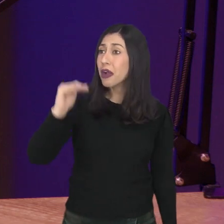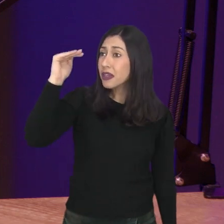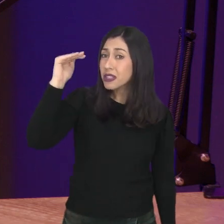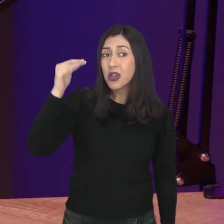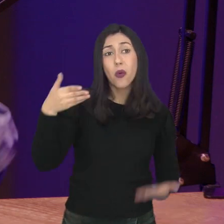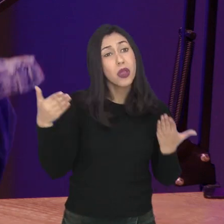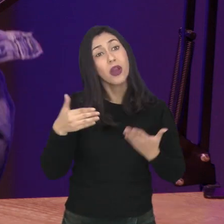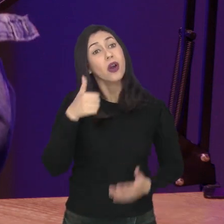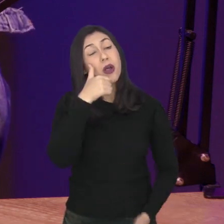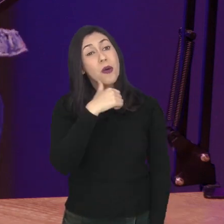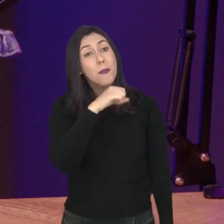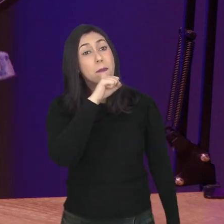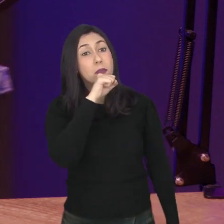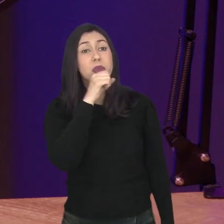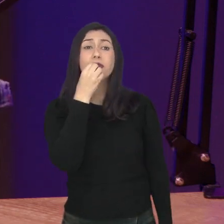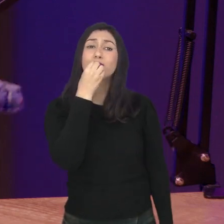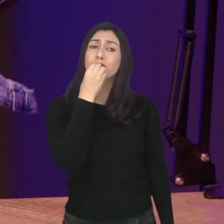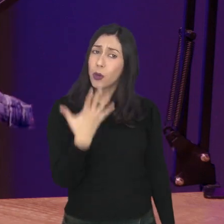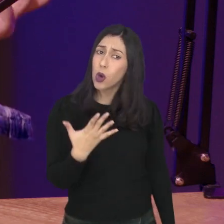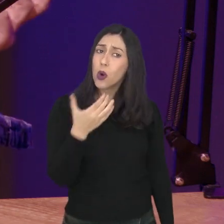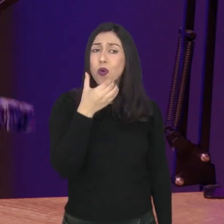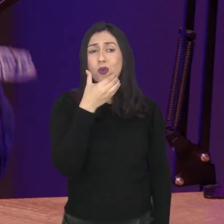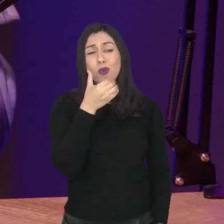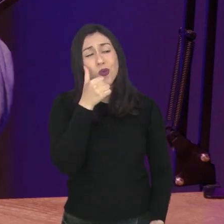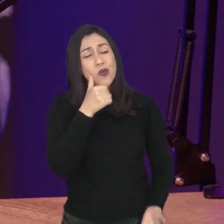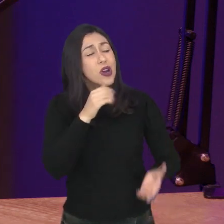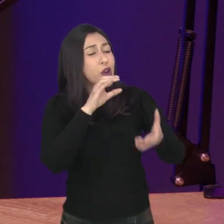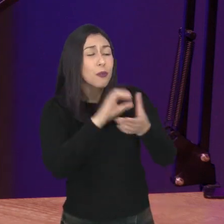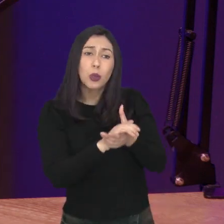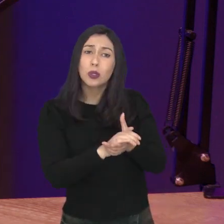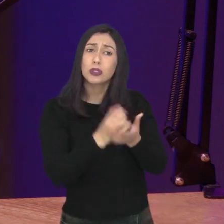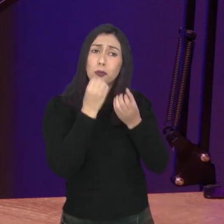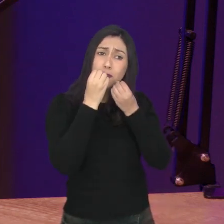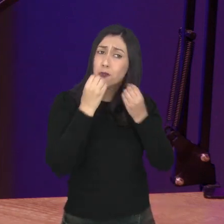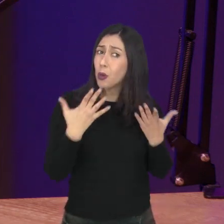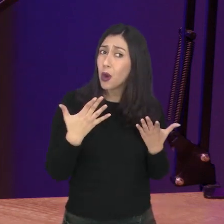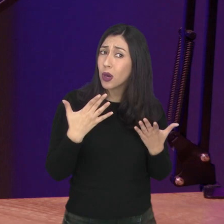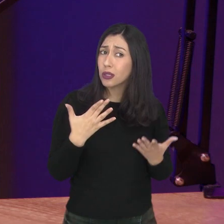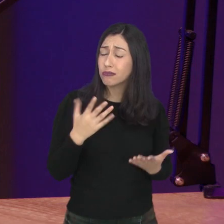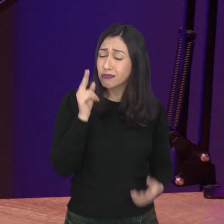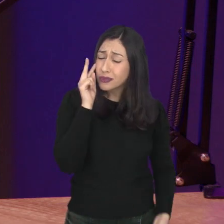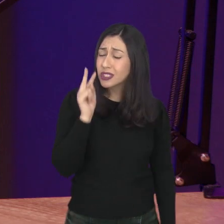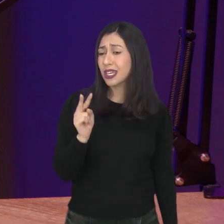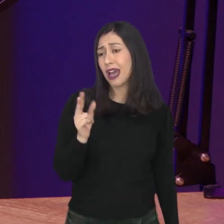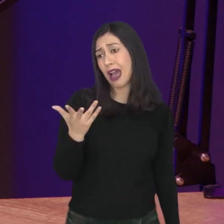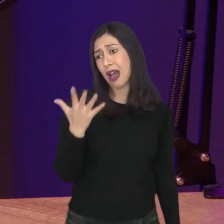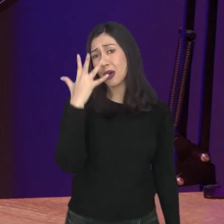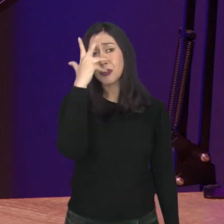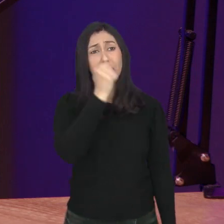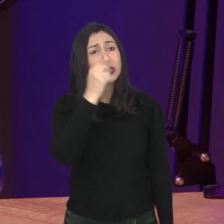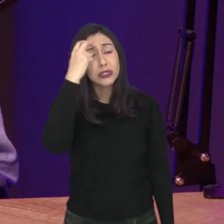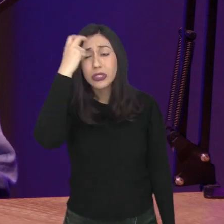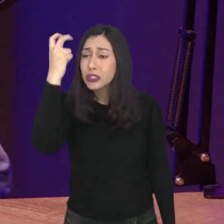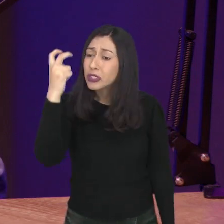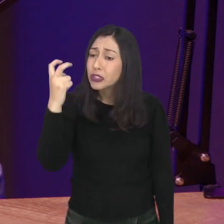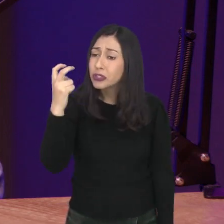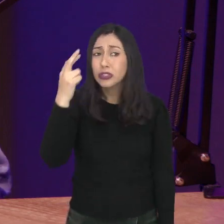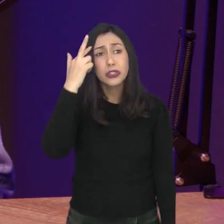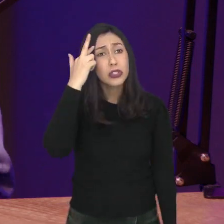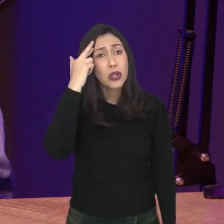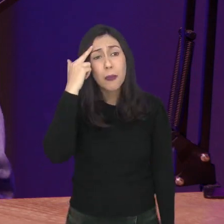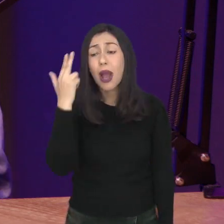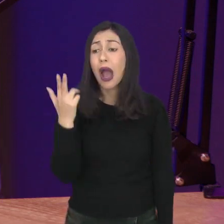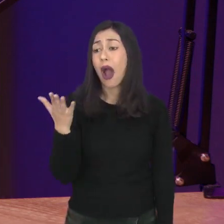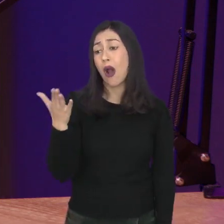uma ótima esposa, assim. Depois a gente vai vendo que nem tanto. Mas, assim, por fora, ela é uma ótima pessoa. Bonita,